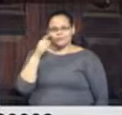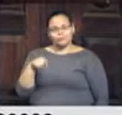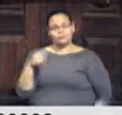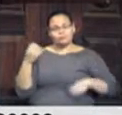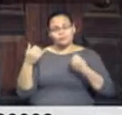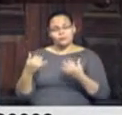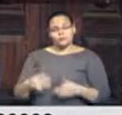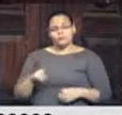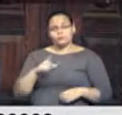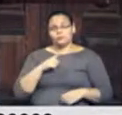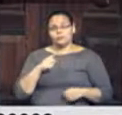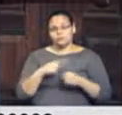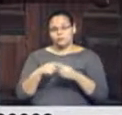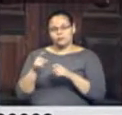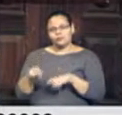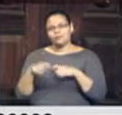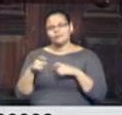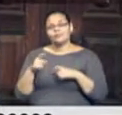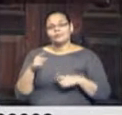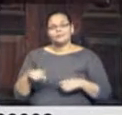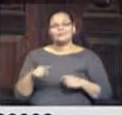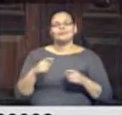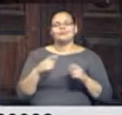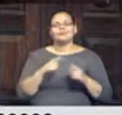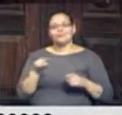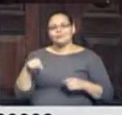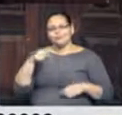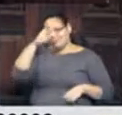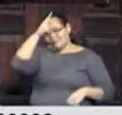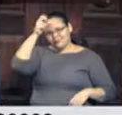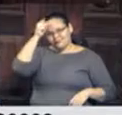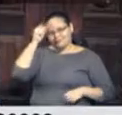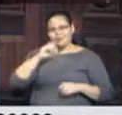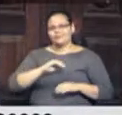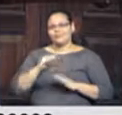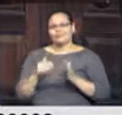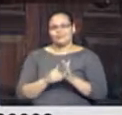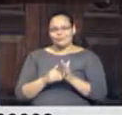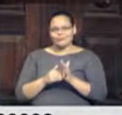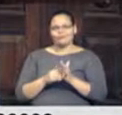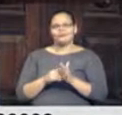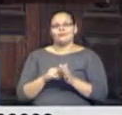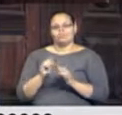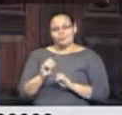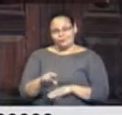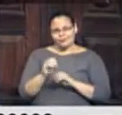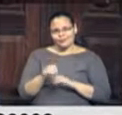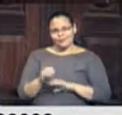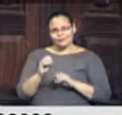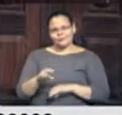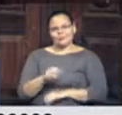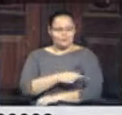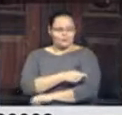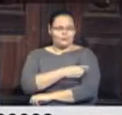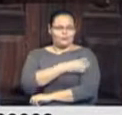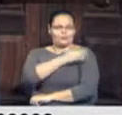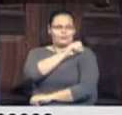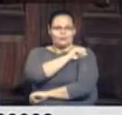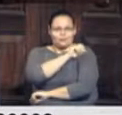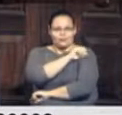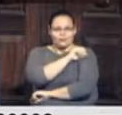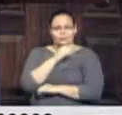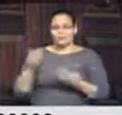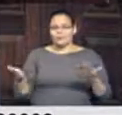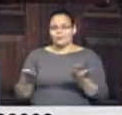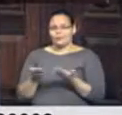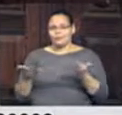de Janeiro, no interior, que municipalizaram toda a oferta do ensino fundamental segundo segmento e